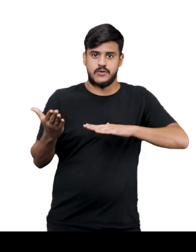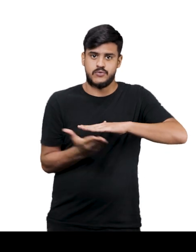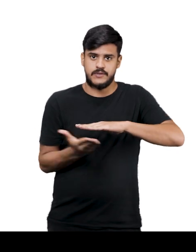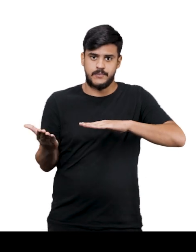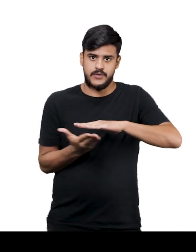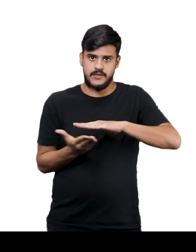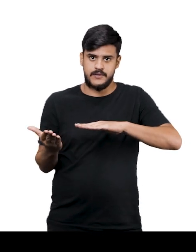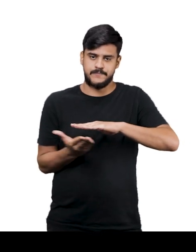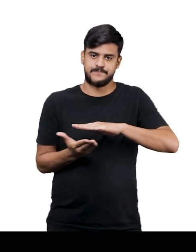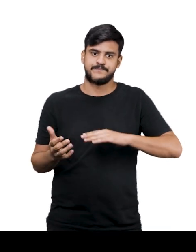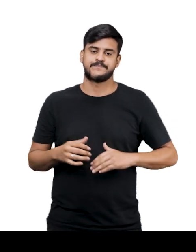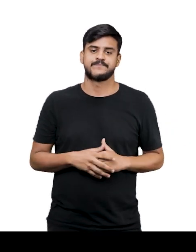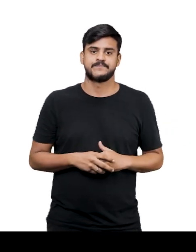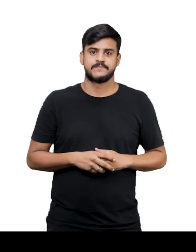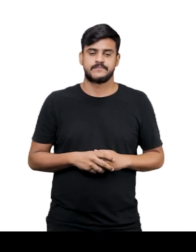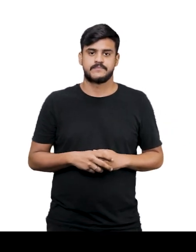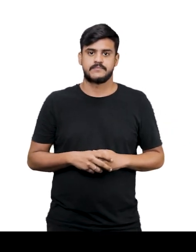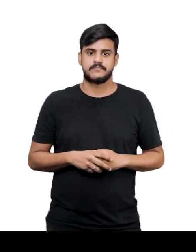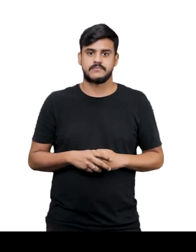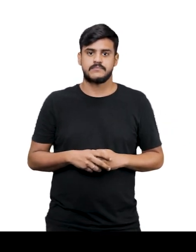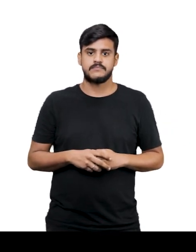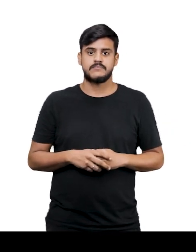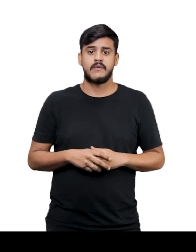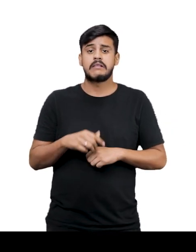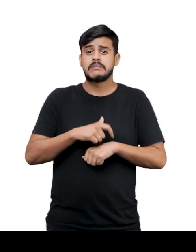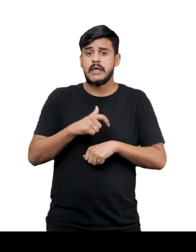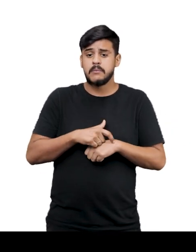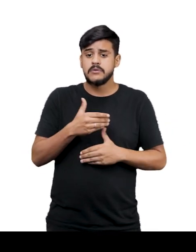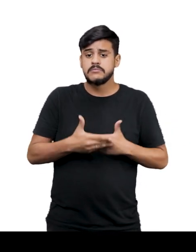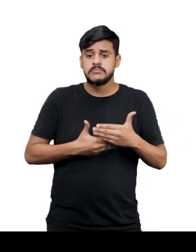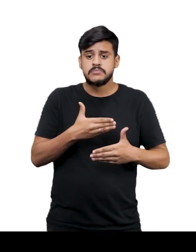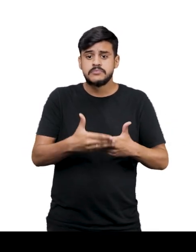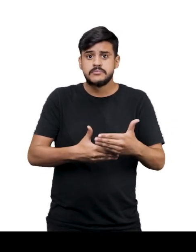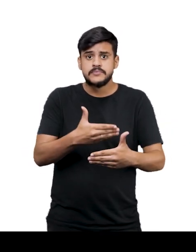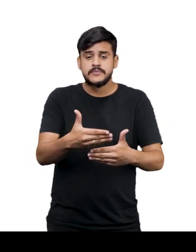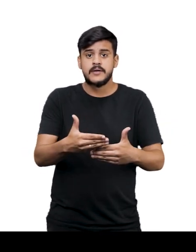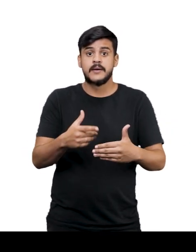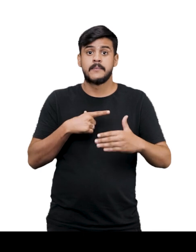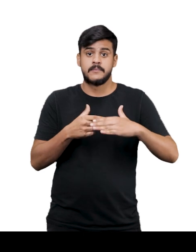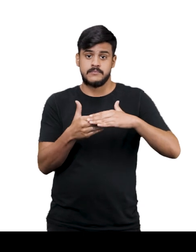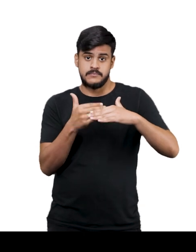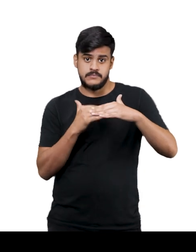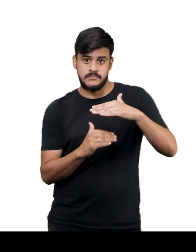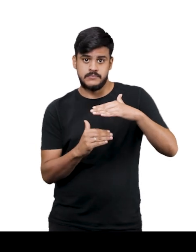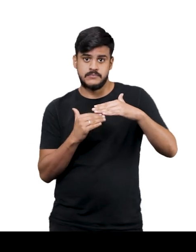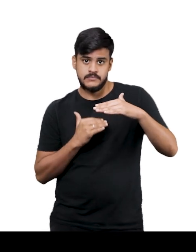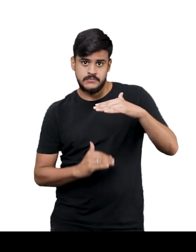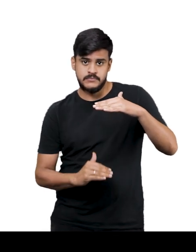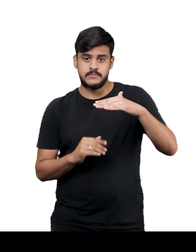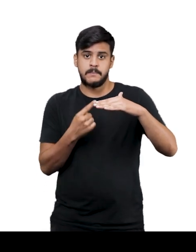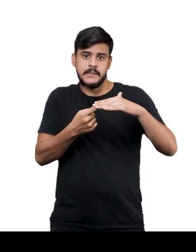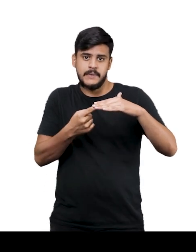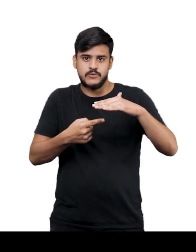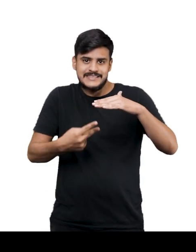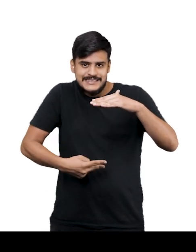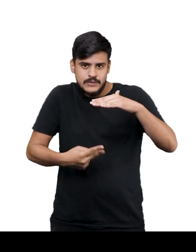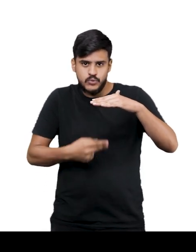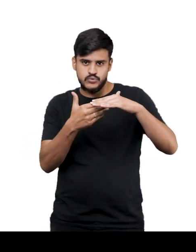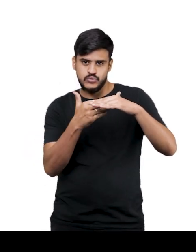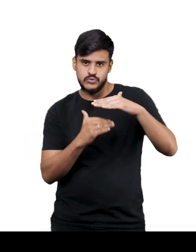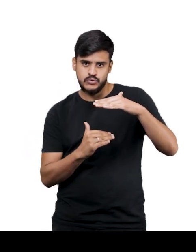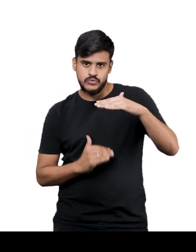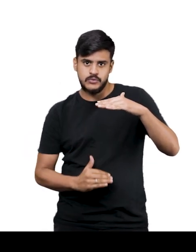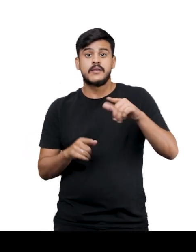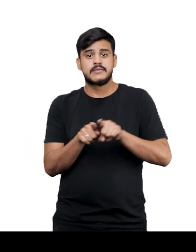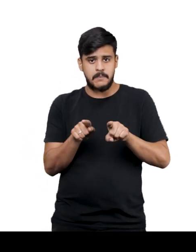proposições artísticas contemporâneas. Em poucos anos, o museu passou a utilizar áreas do primeiro e